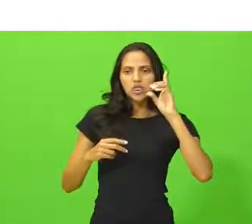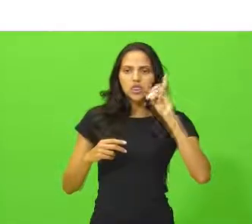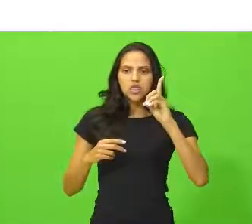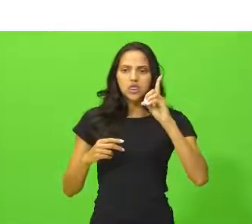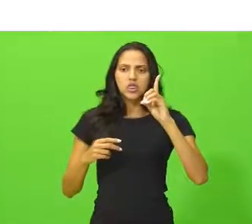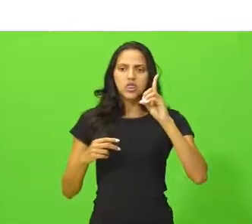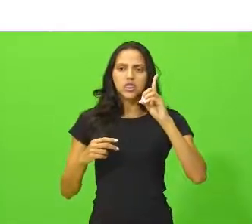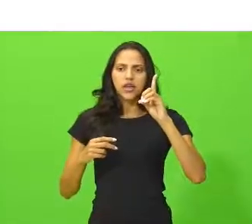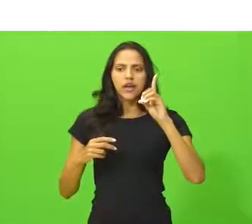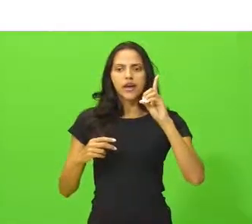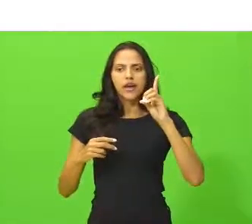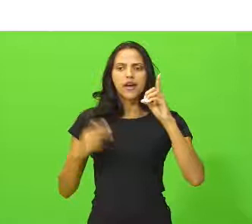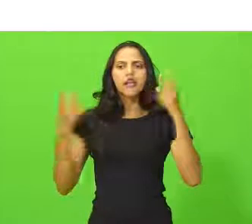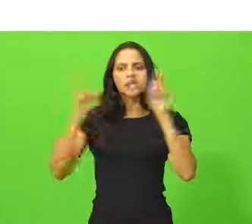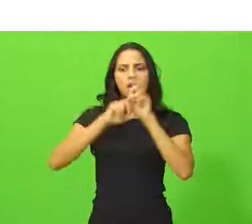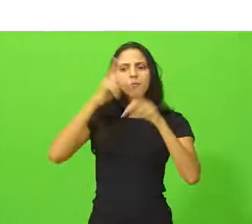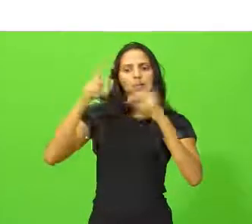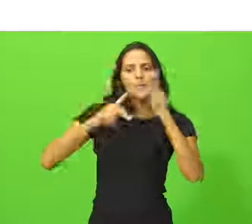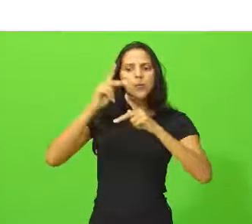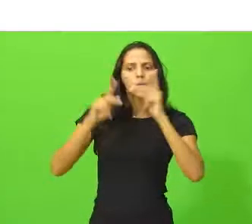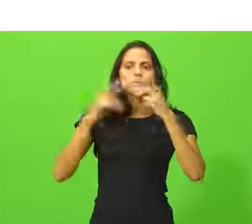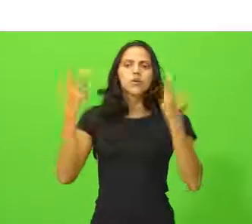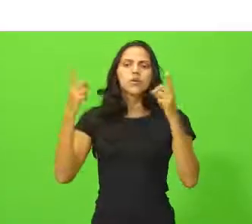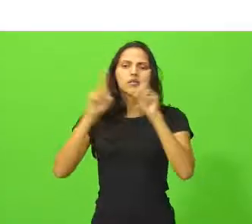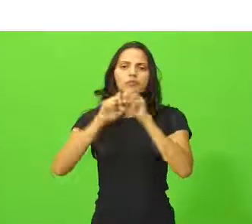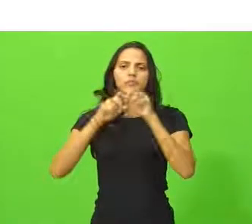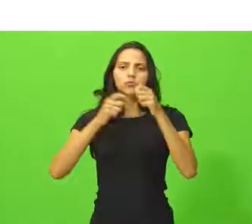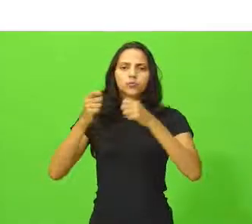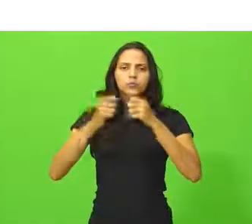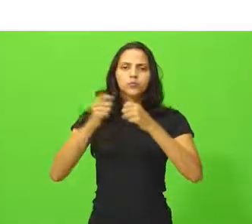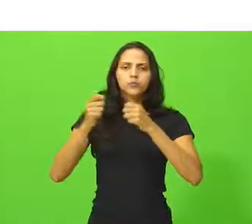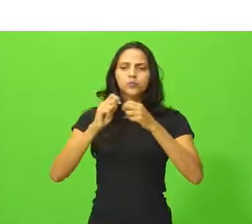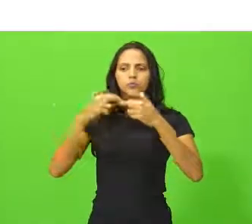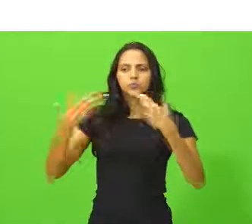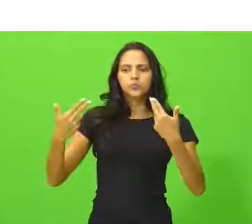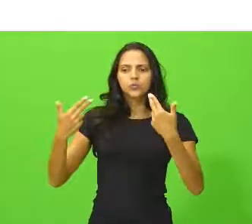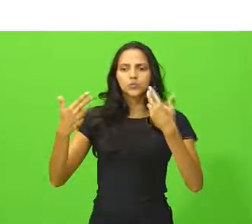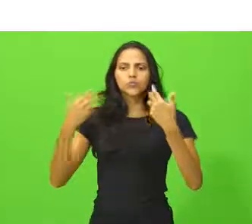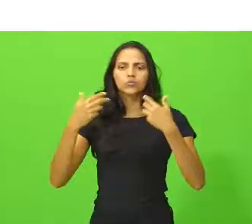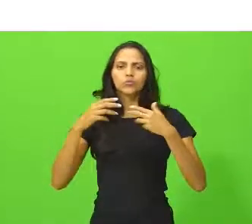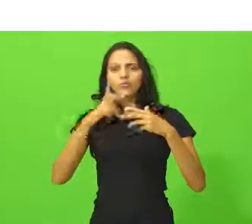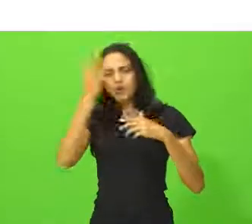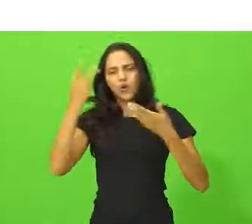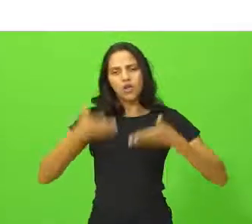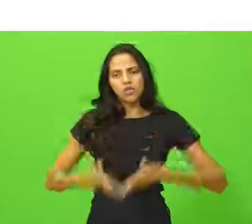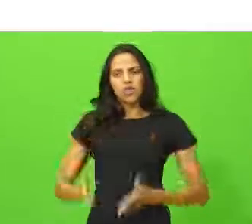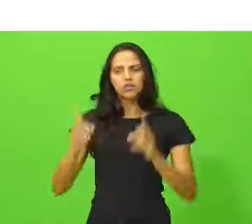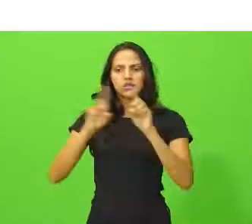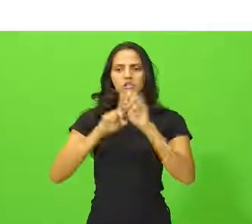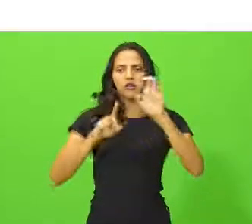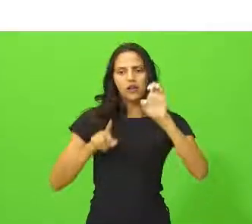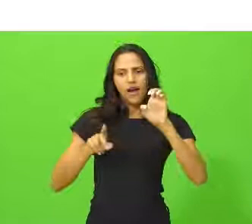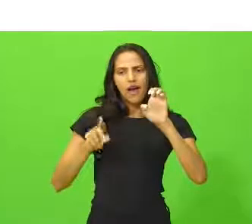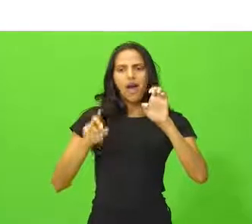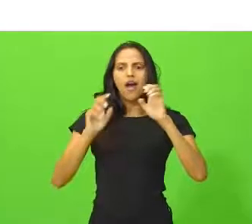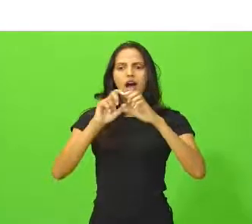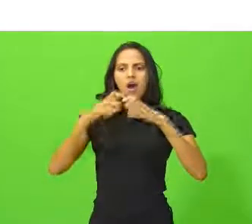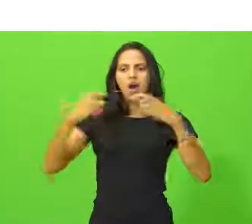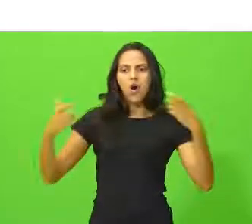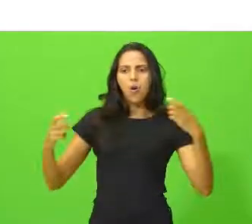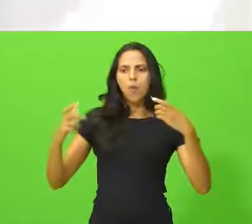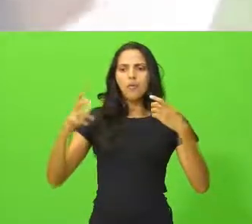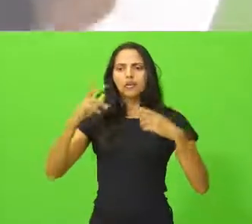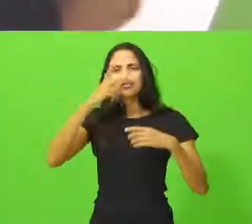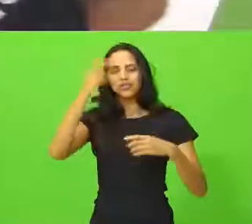adultos. Letra D, expansão de política de controle da natalidade. Letra E, aumento da renovação da população